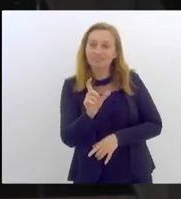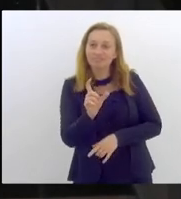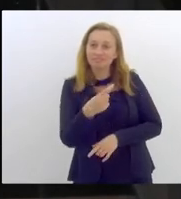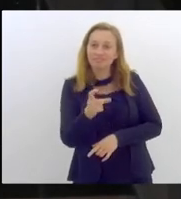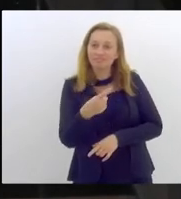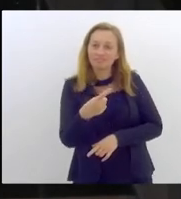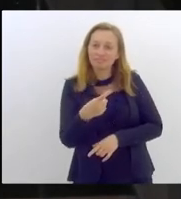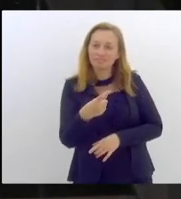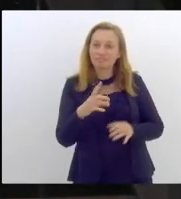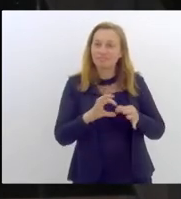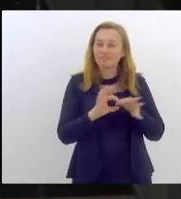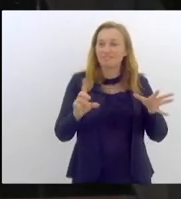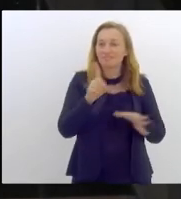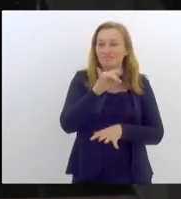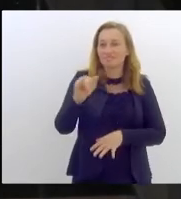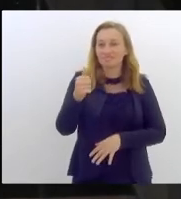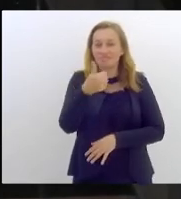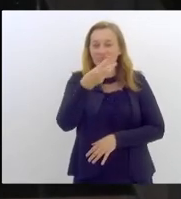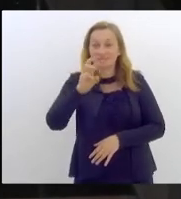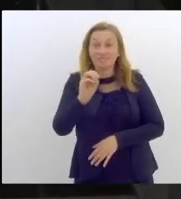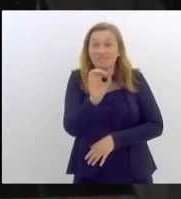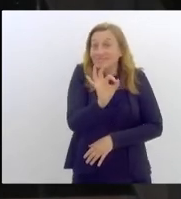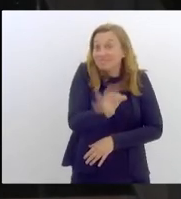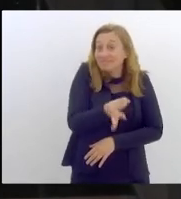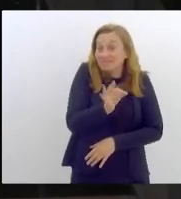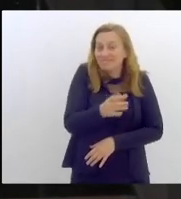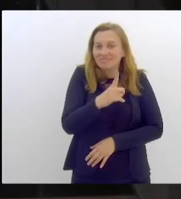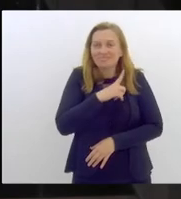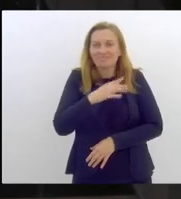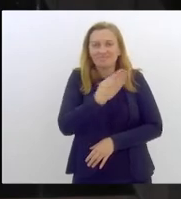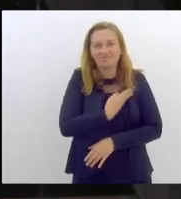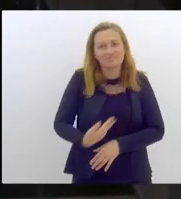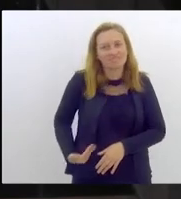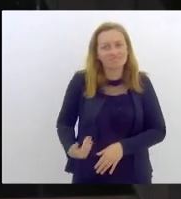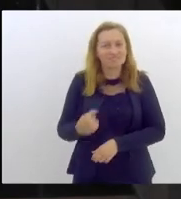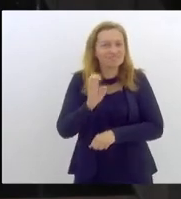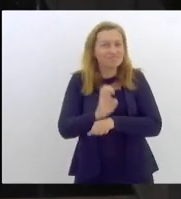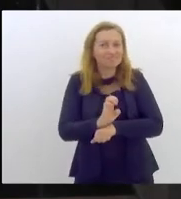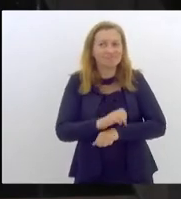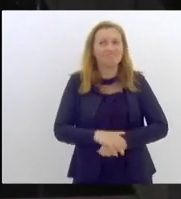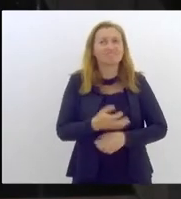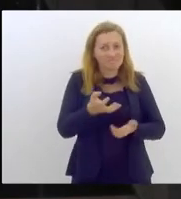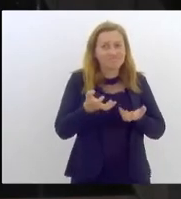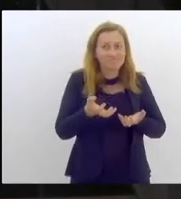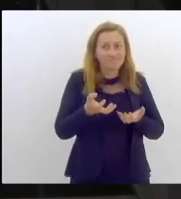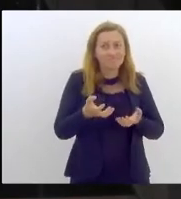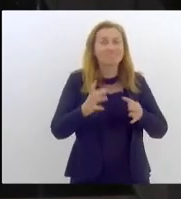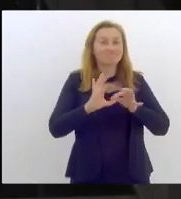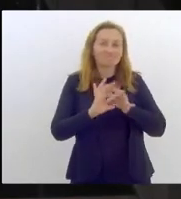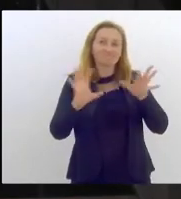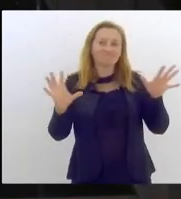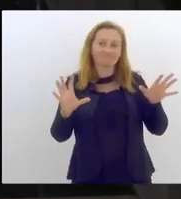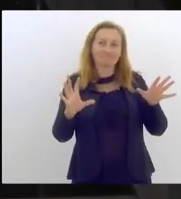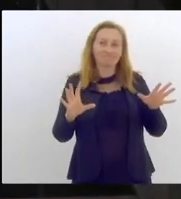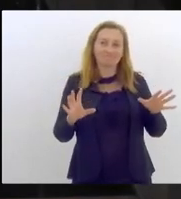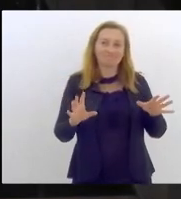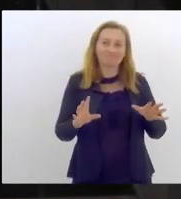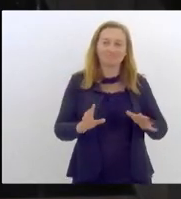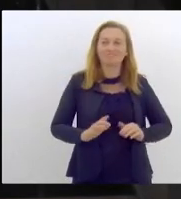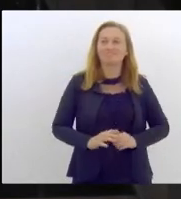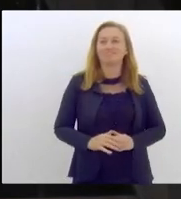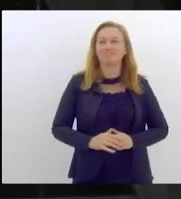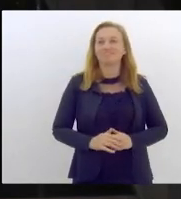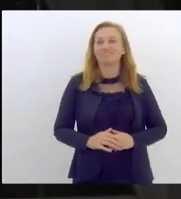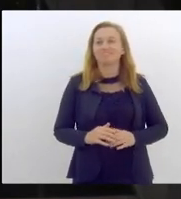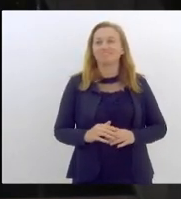no dia 30 afinal de contas eu tenho certeza que o governador do Estado quer a democracia sendo exercida